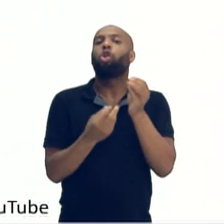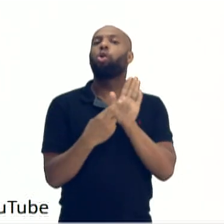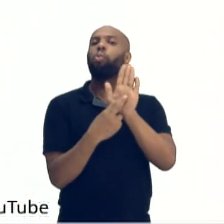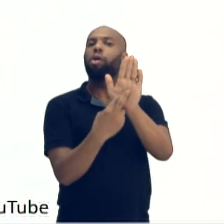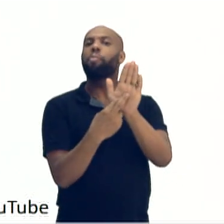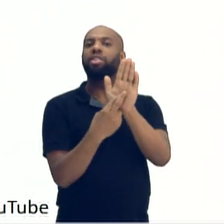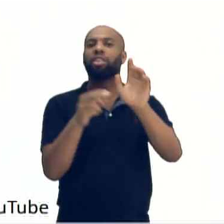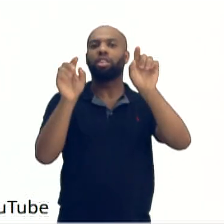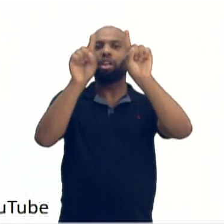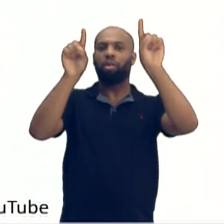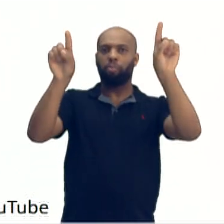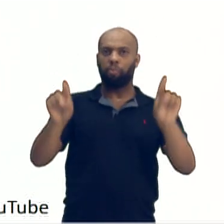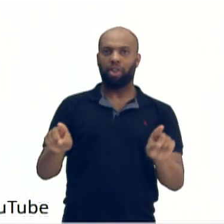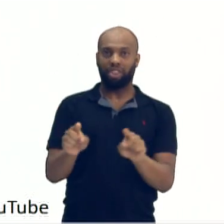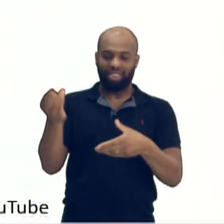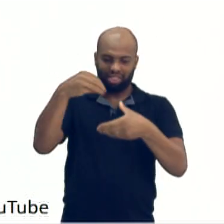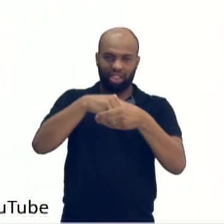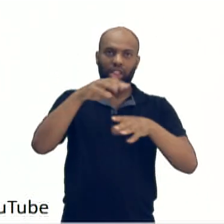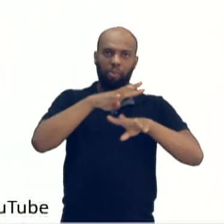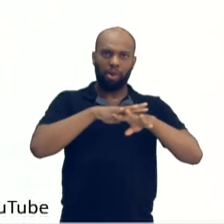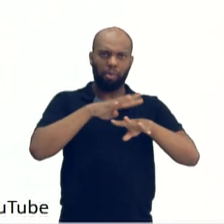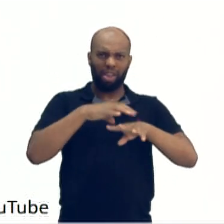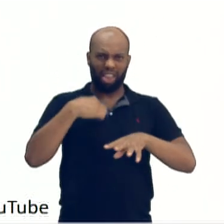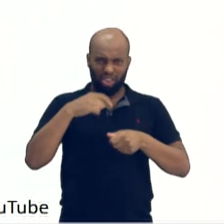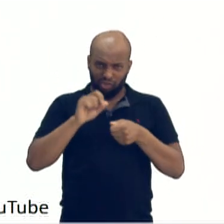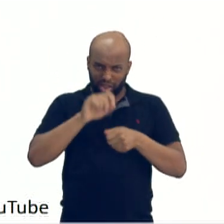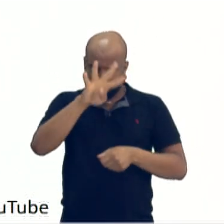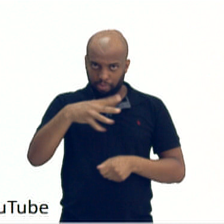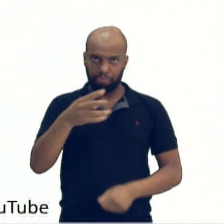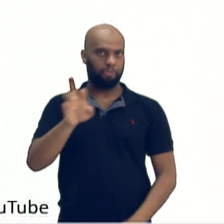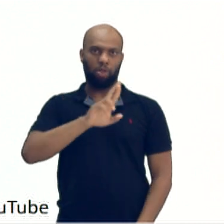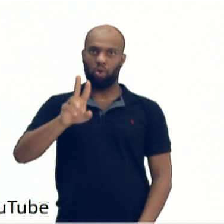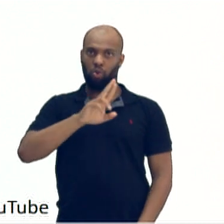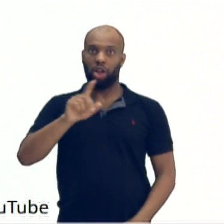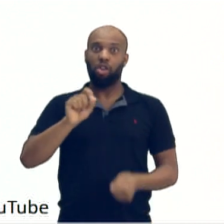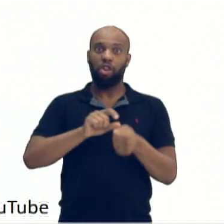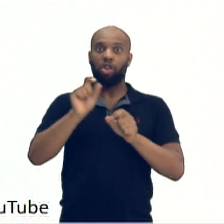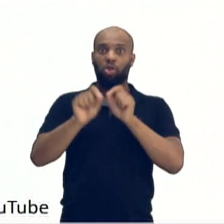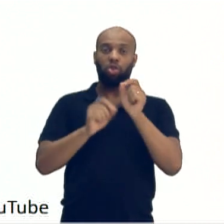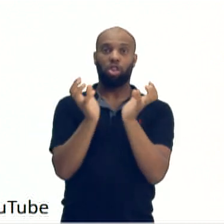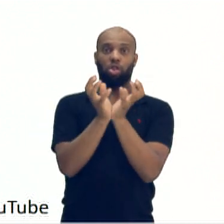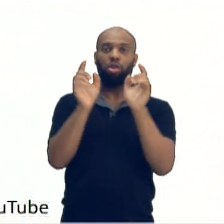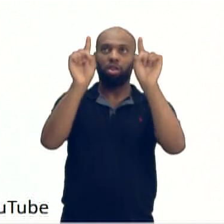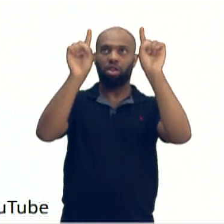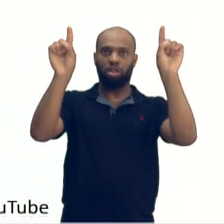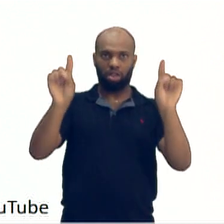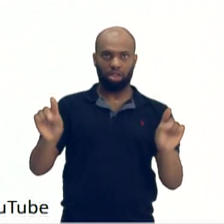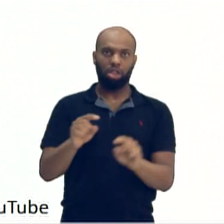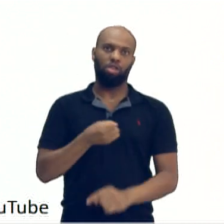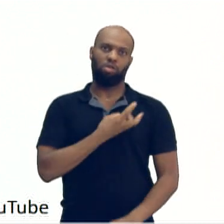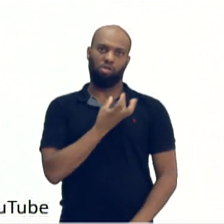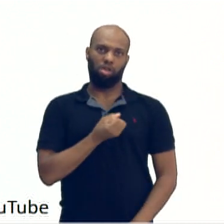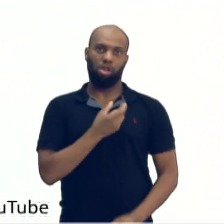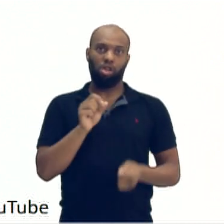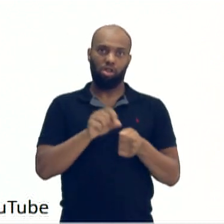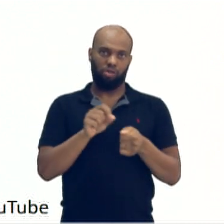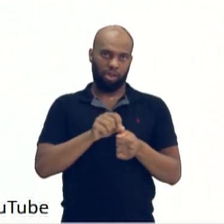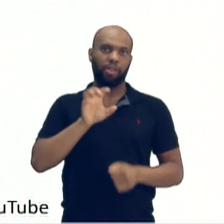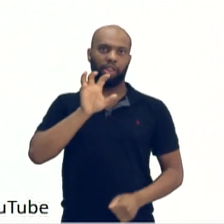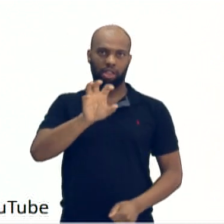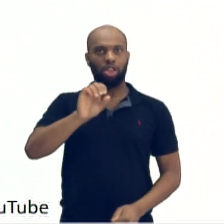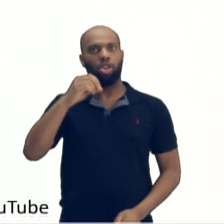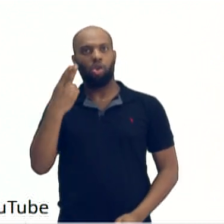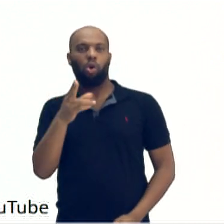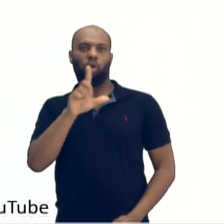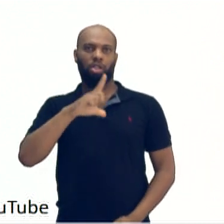da matriz em matemática, a gente não vai montar uma tabelinha. Então, a gente vai montar esse conjunto de números e a gente vai escrever esse conjunto de números